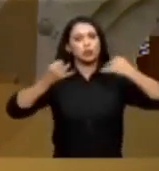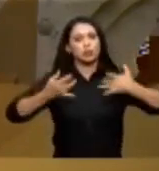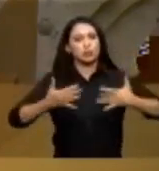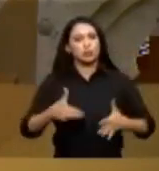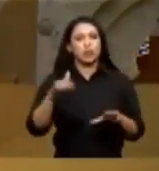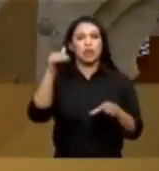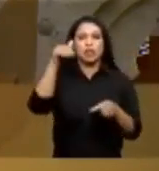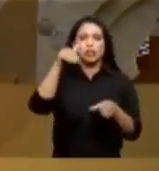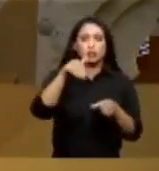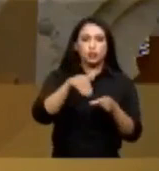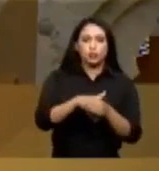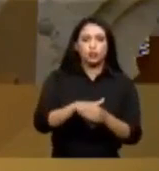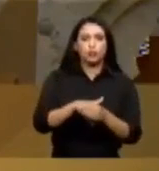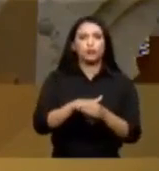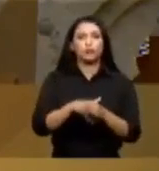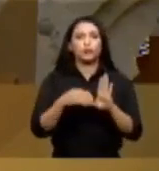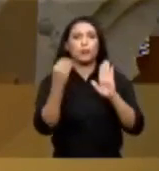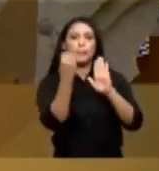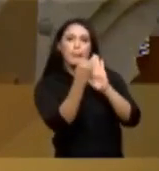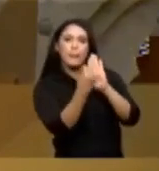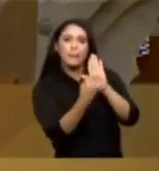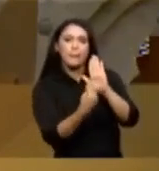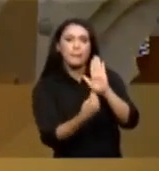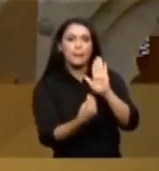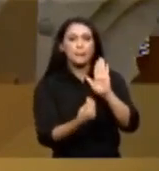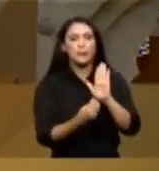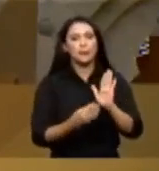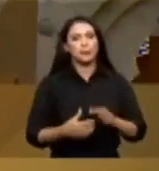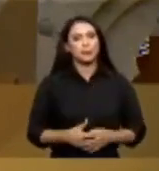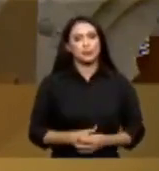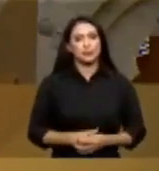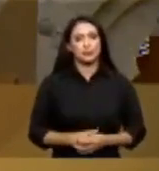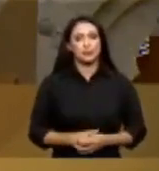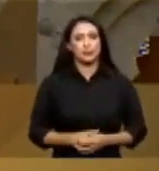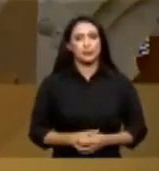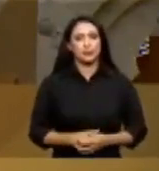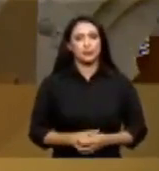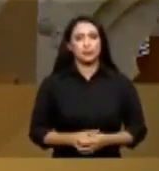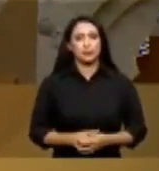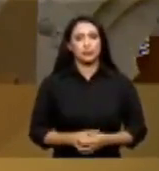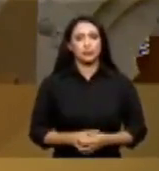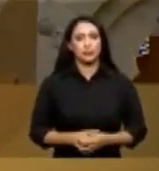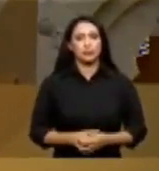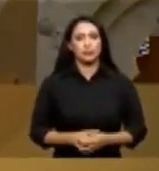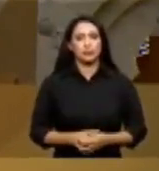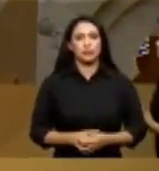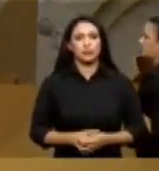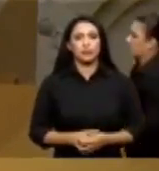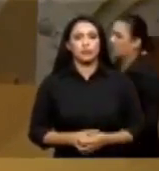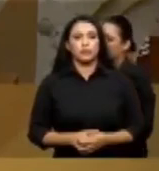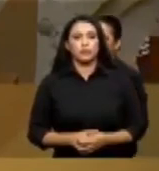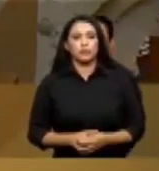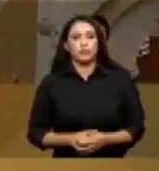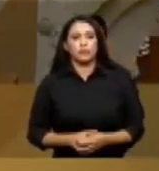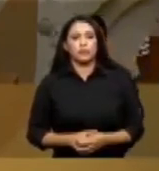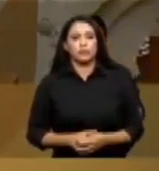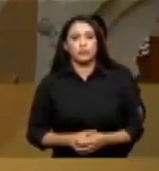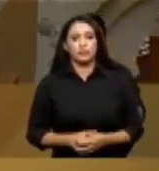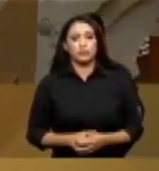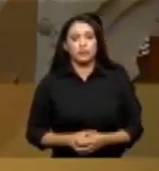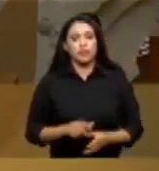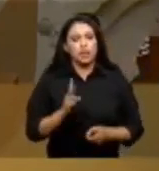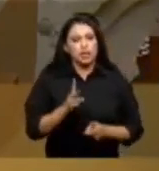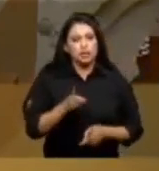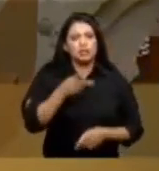dos votos da lavra de Sua Excelência, ministro Celso de Mello. Não poupa palavras a fim de não